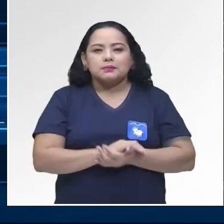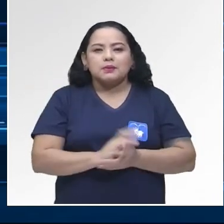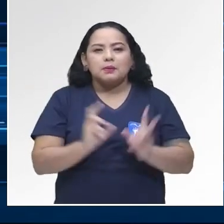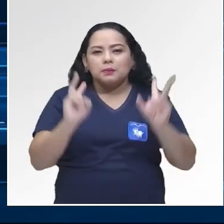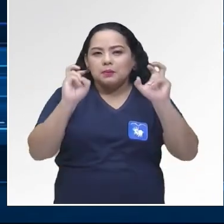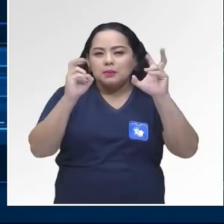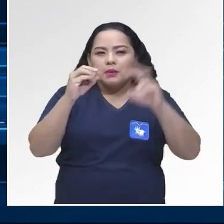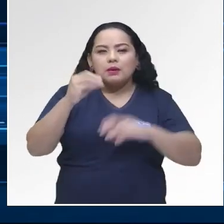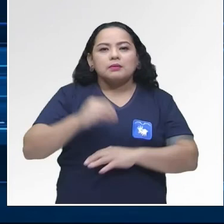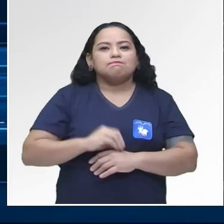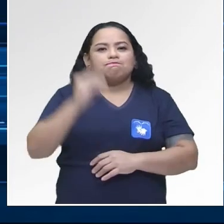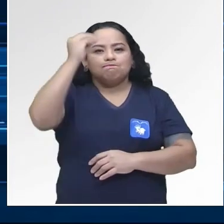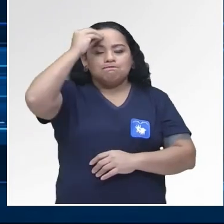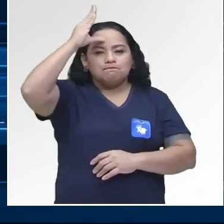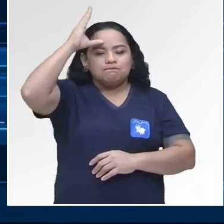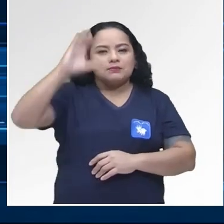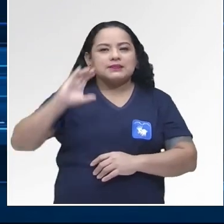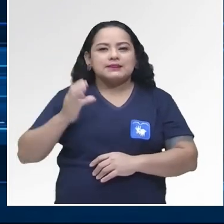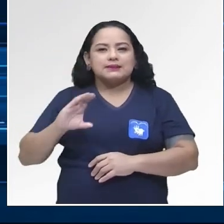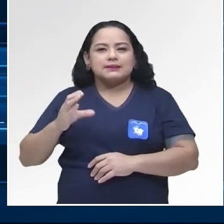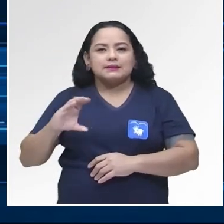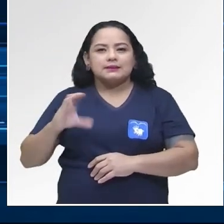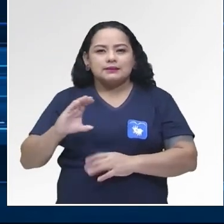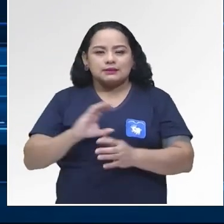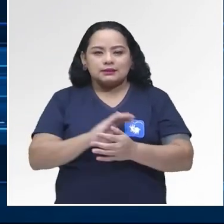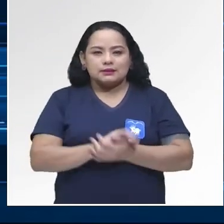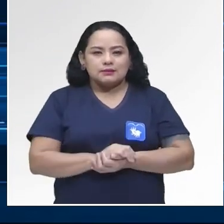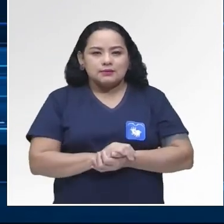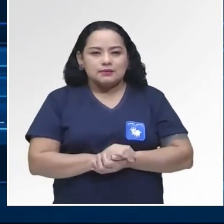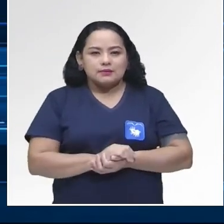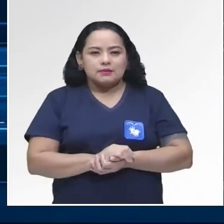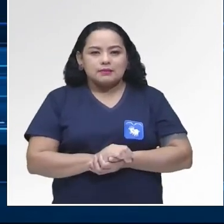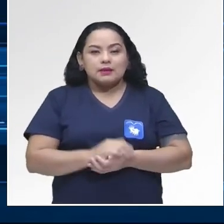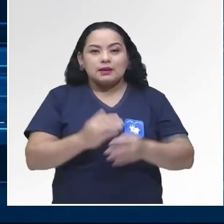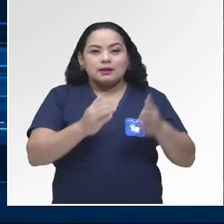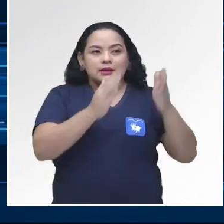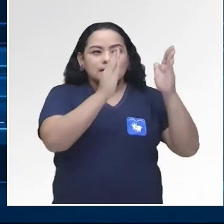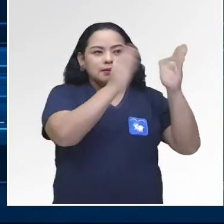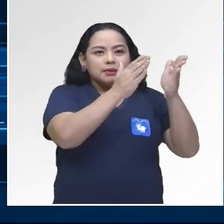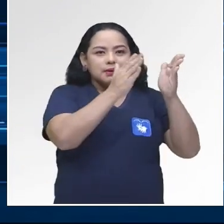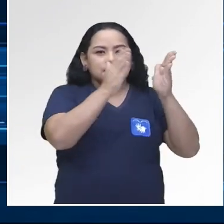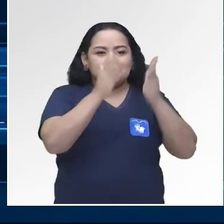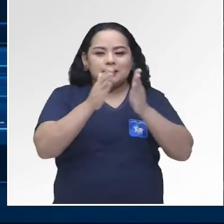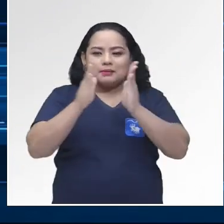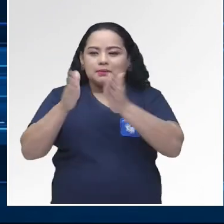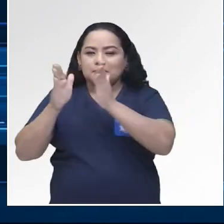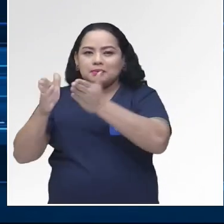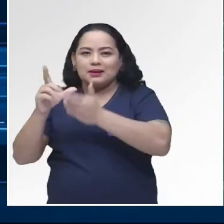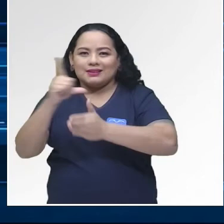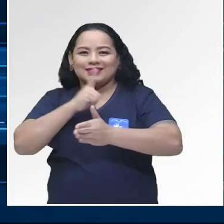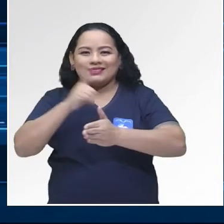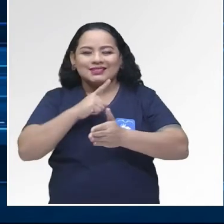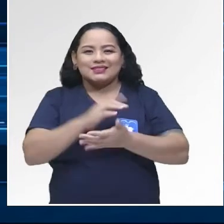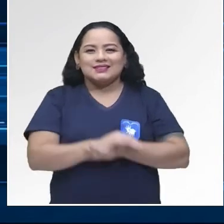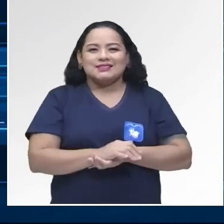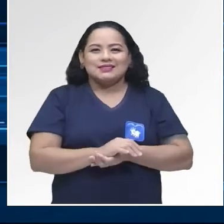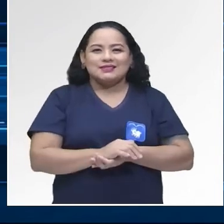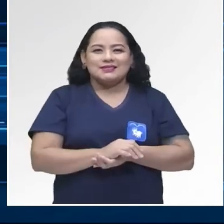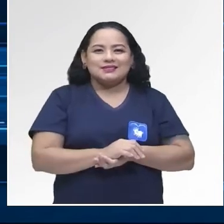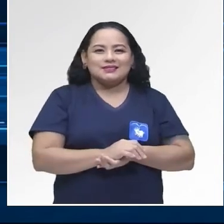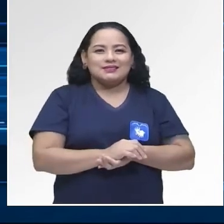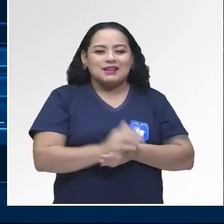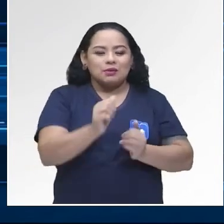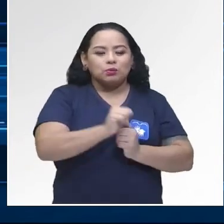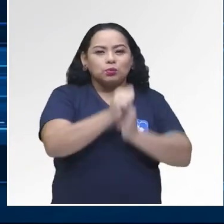que é o conhecimento científico, né? Ele tem etapas, ele tem passos, né, a ser seguidos,